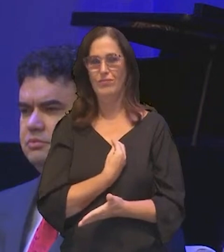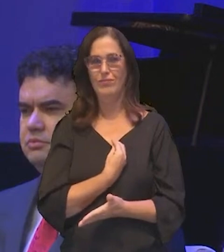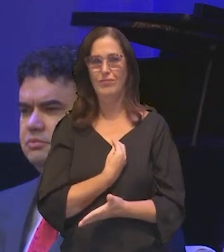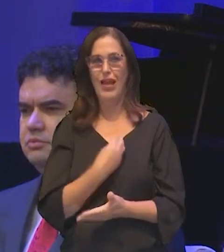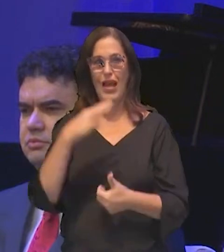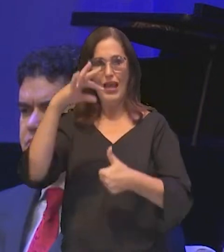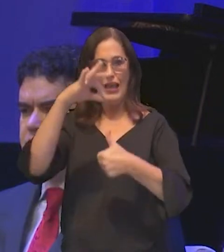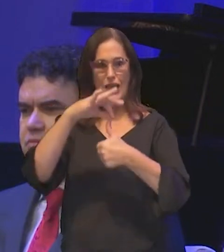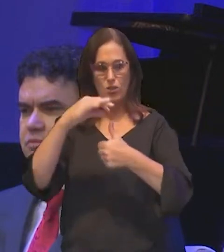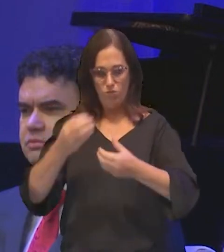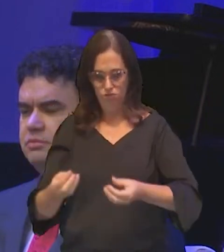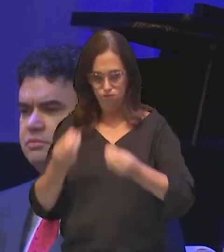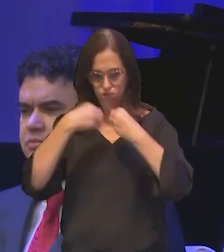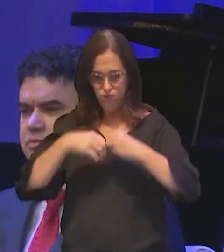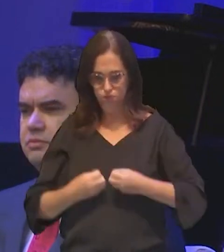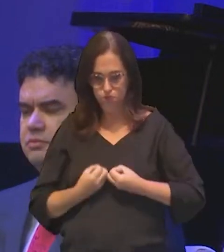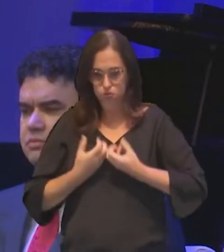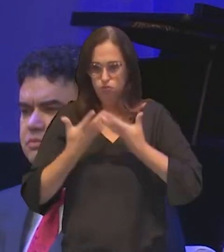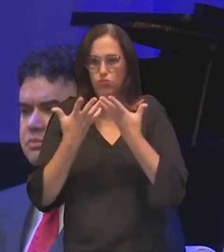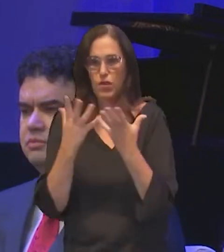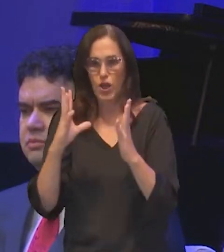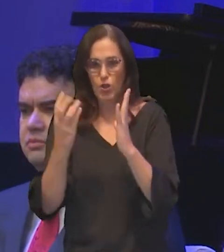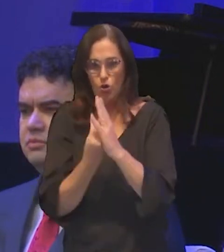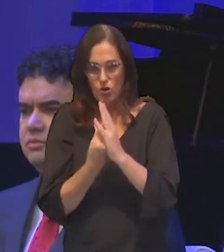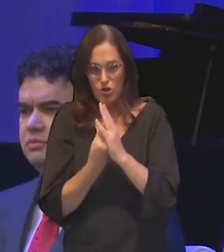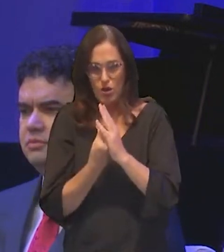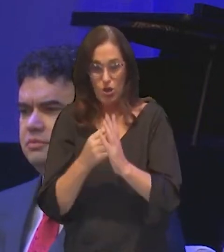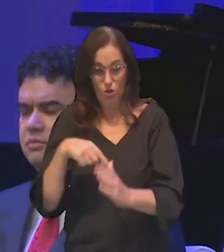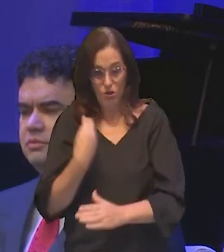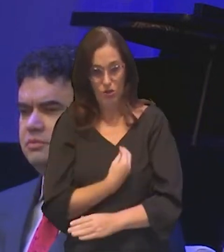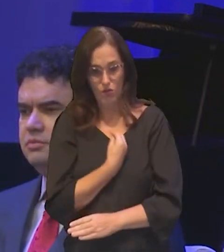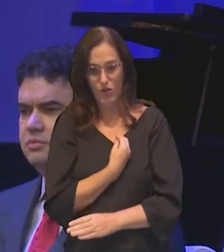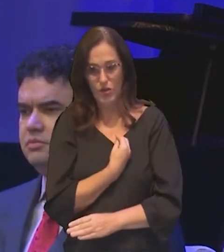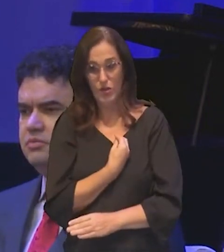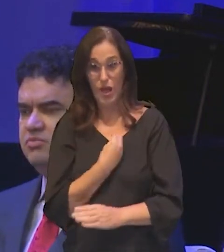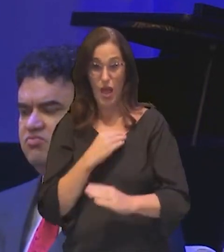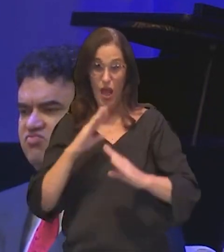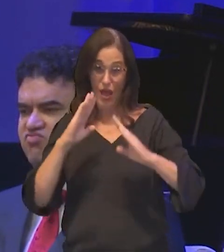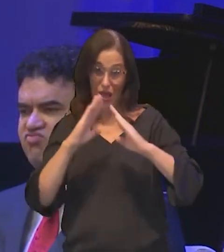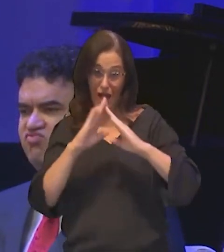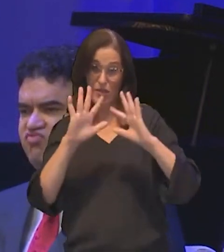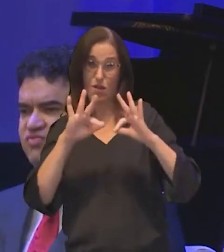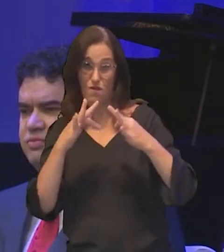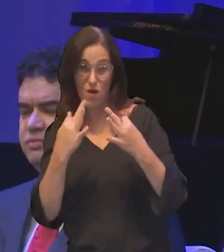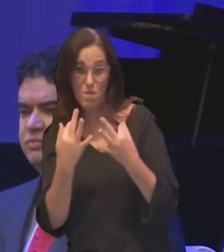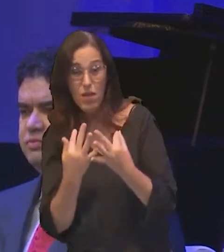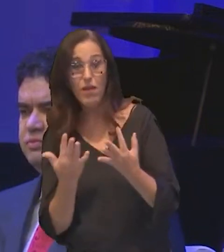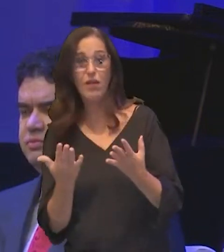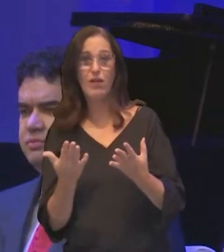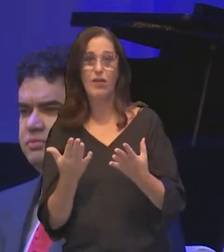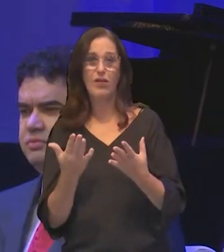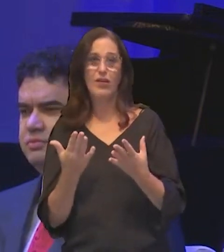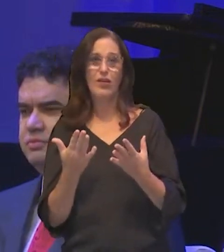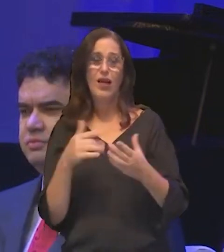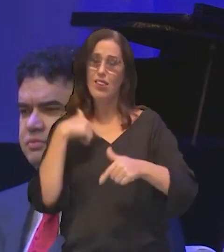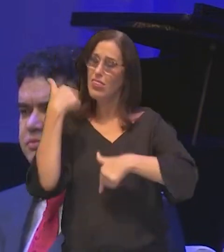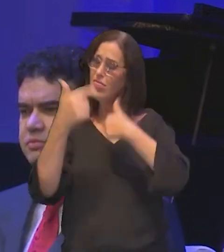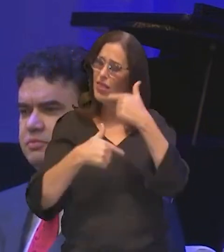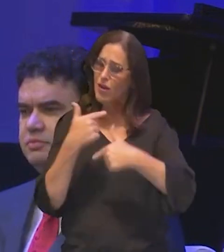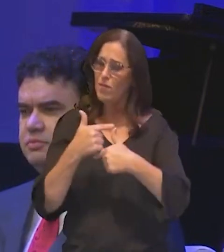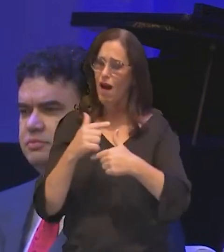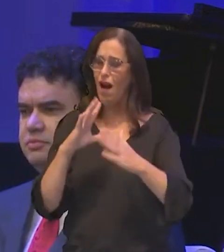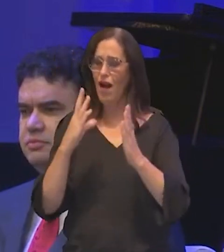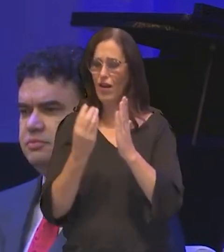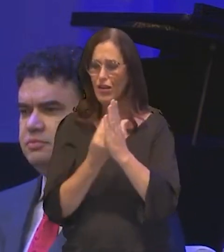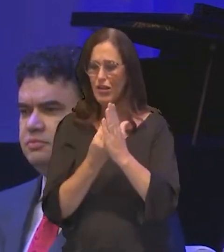Cristo possa produzir em nós, em nossa igreja e em nossa vida, nossos lares e nossa família, nosso trabalho, nossa